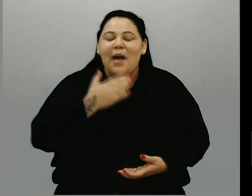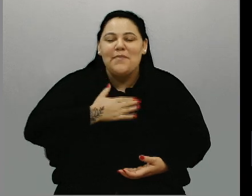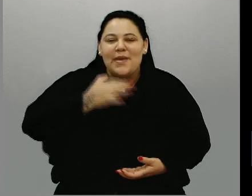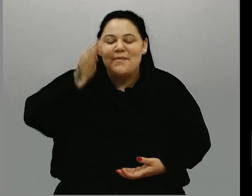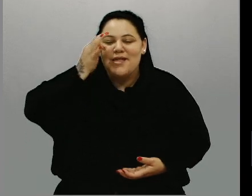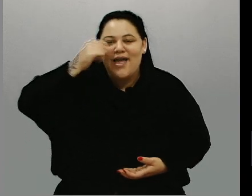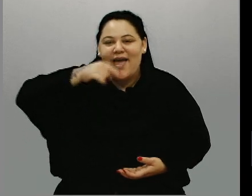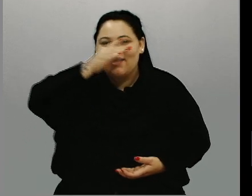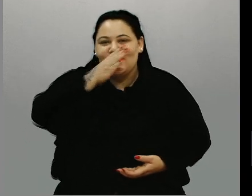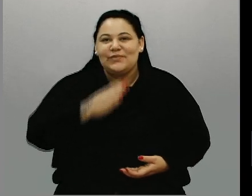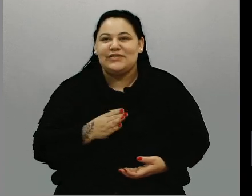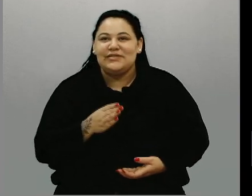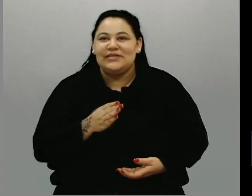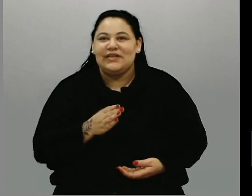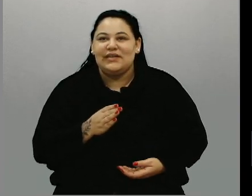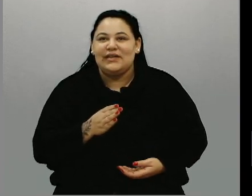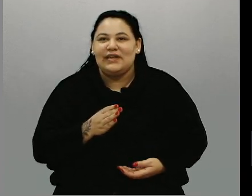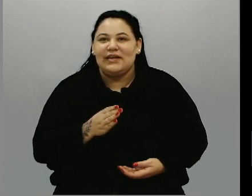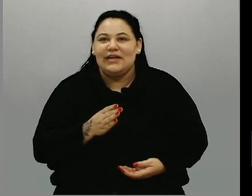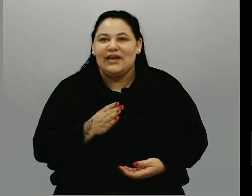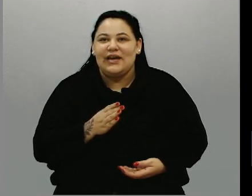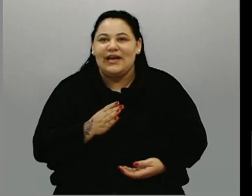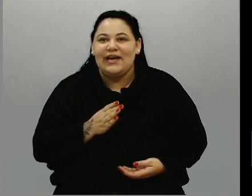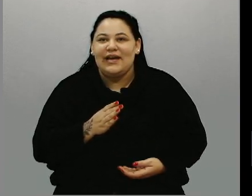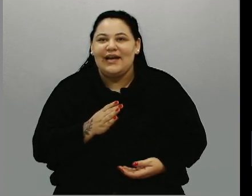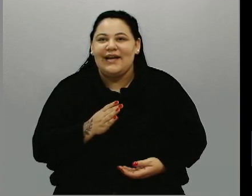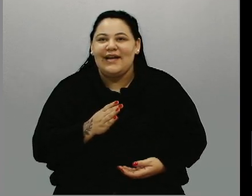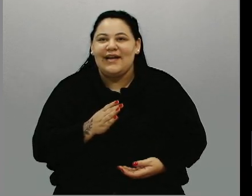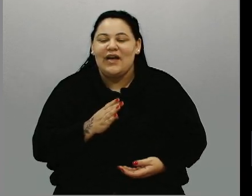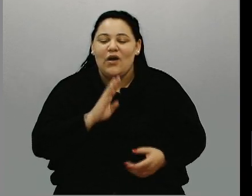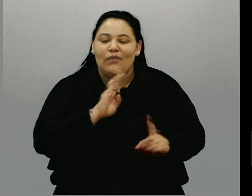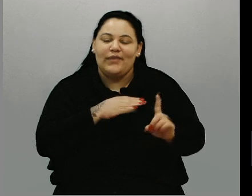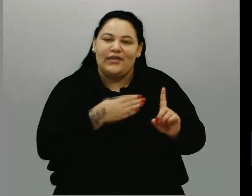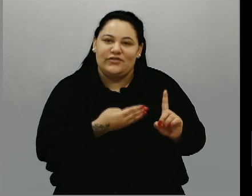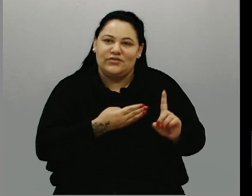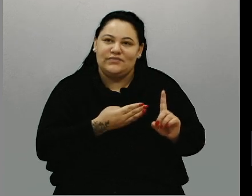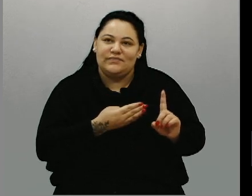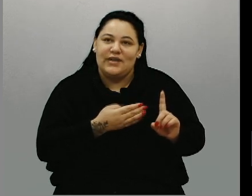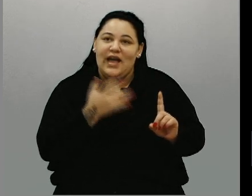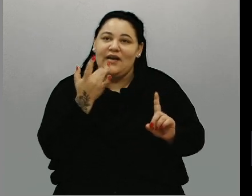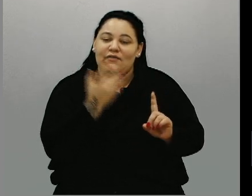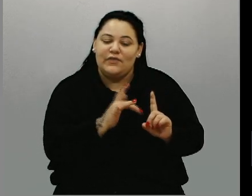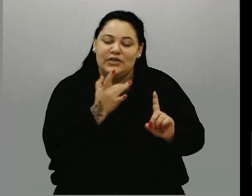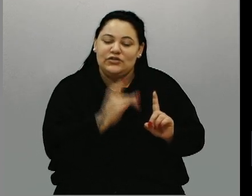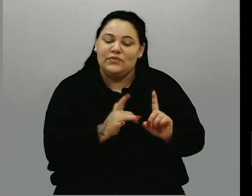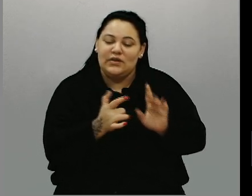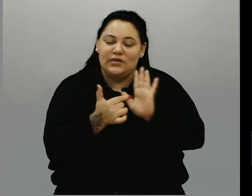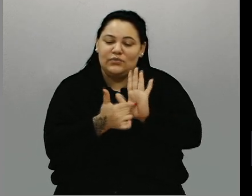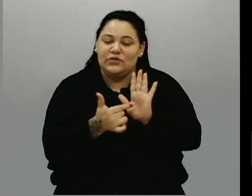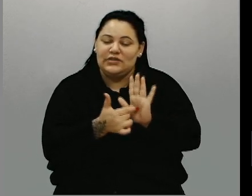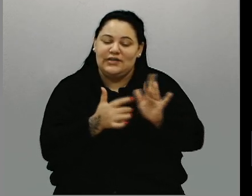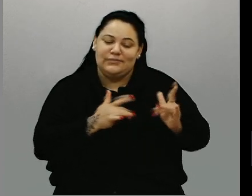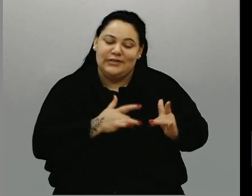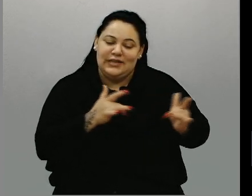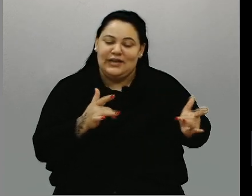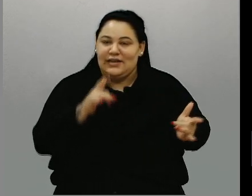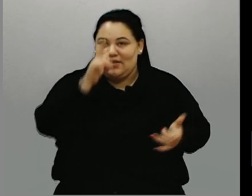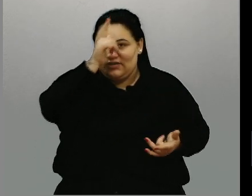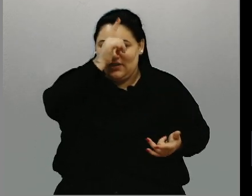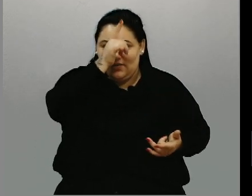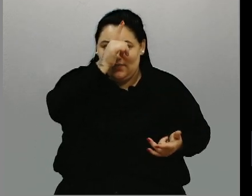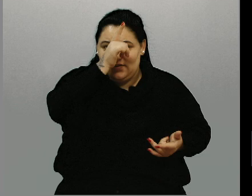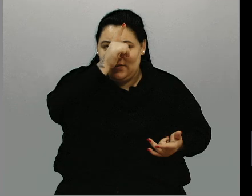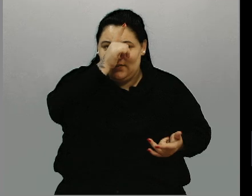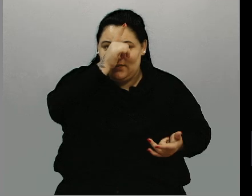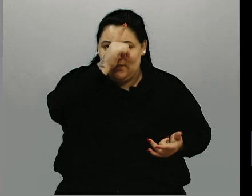aqui para homenagear as vítimas e destacar a solidariedade da Alemanha, né? Que